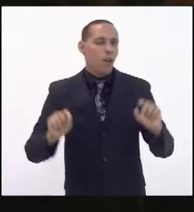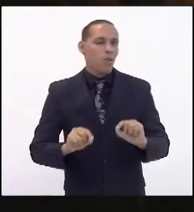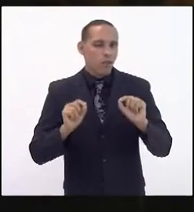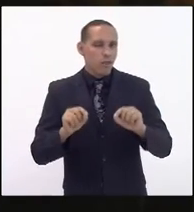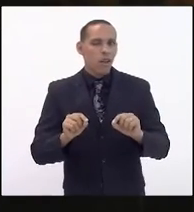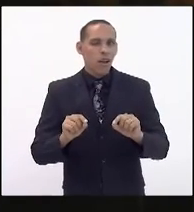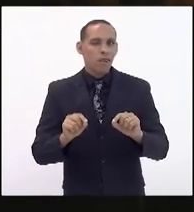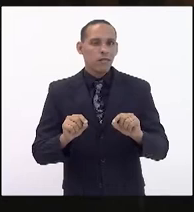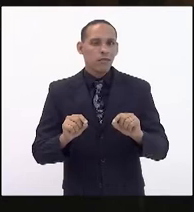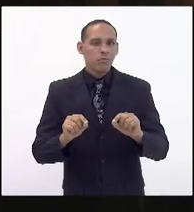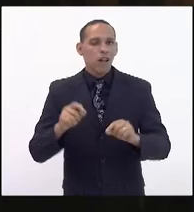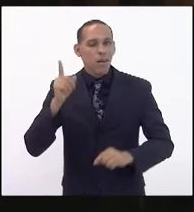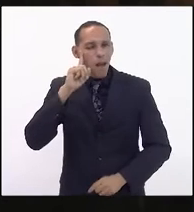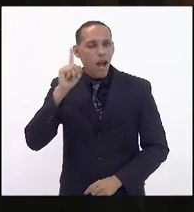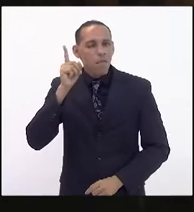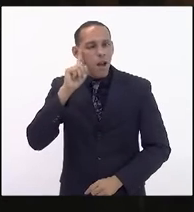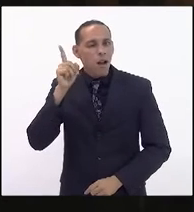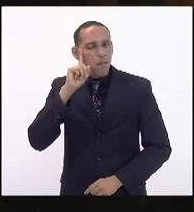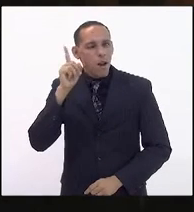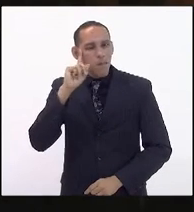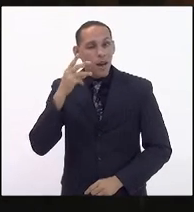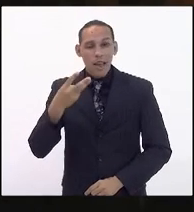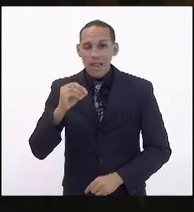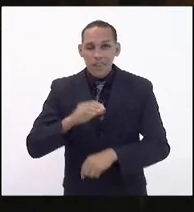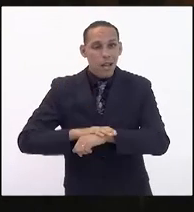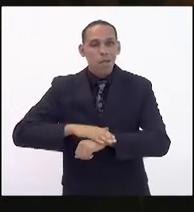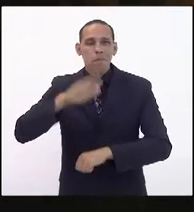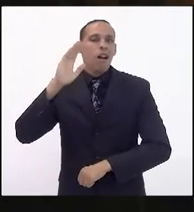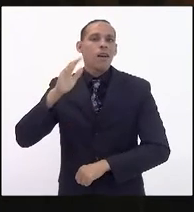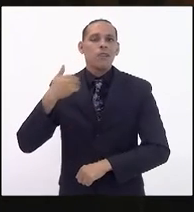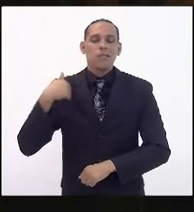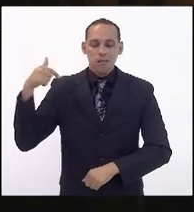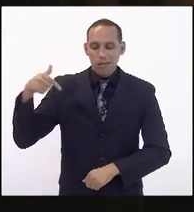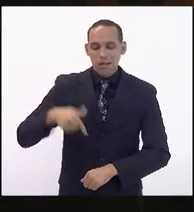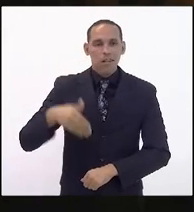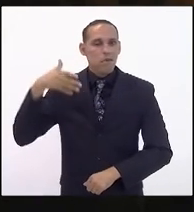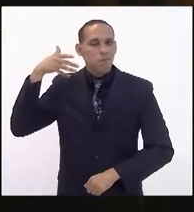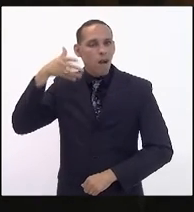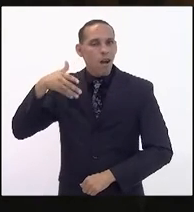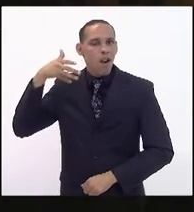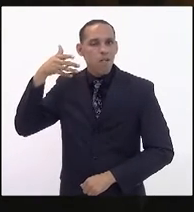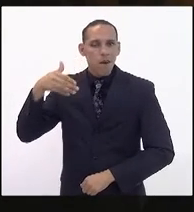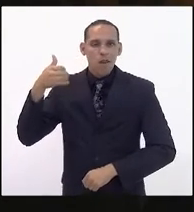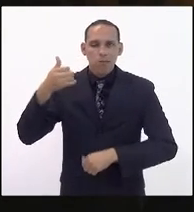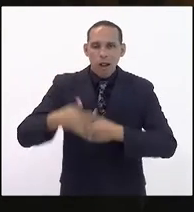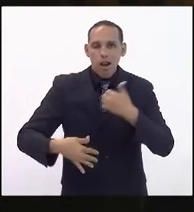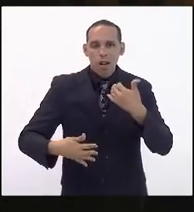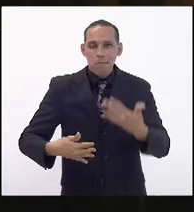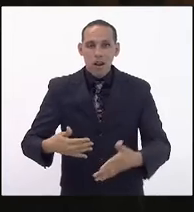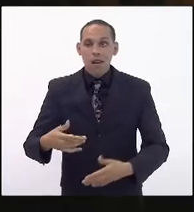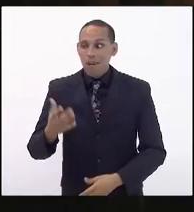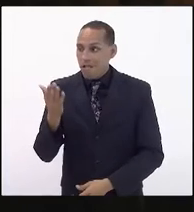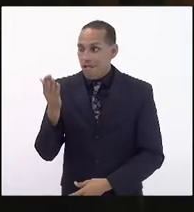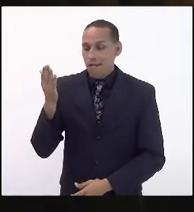mais de 30 dias discurso aqui nessa casa Rússia